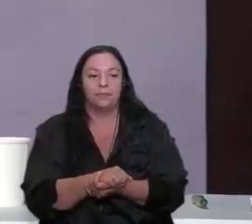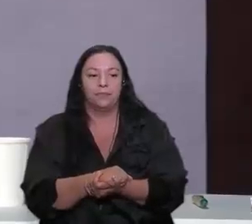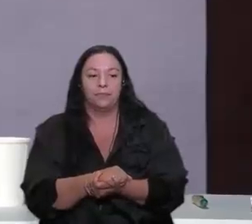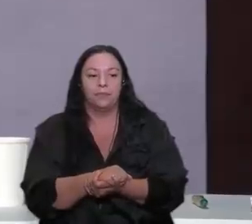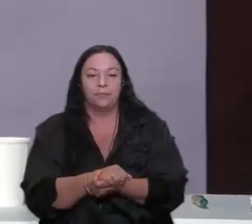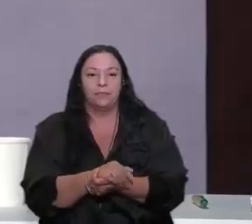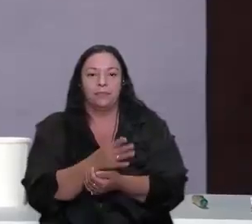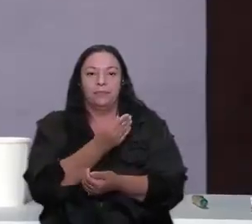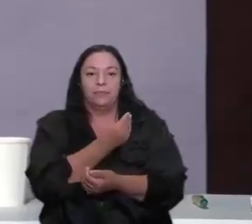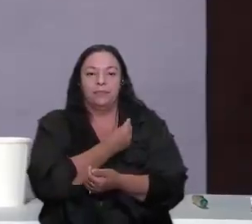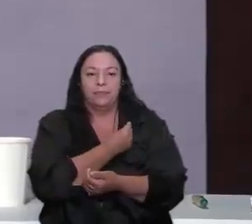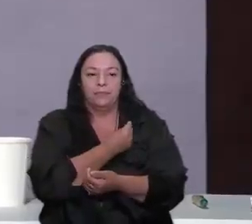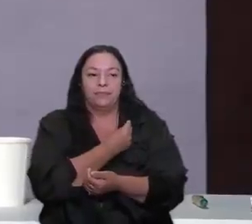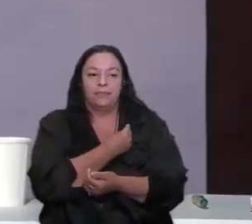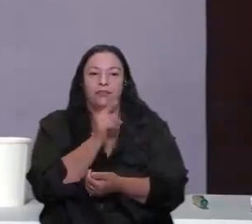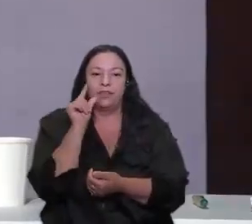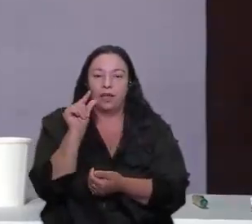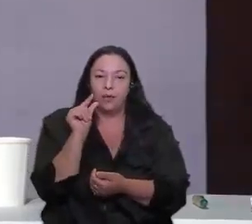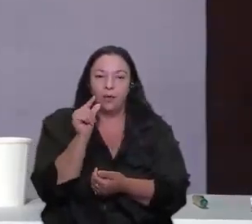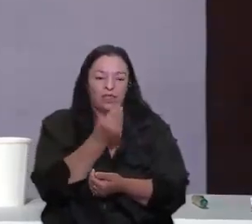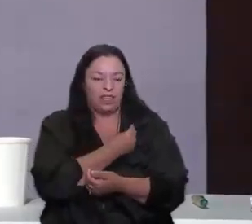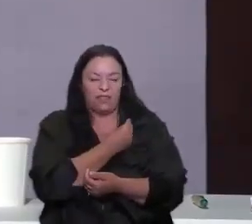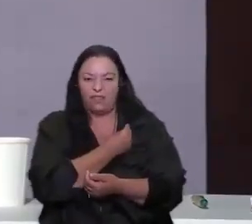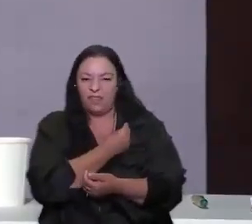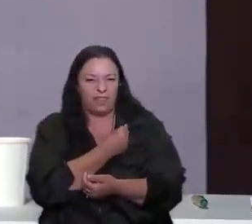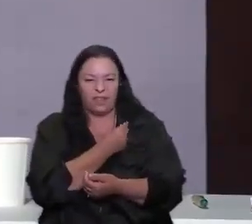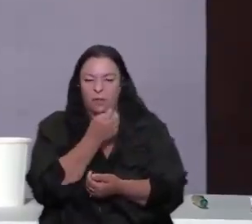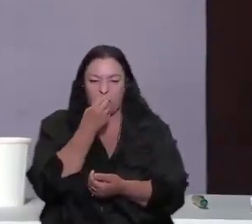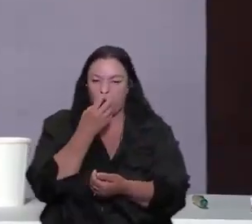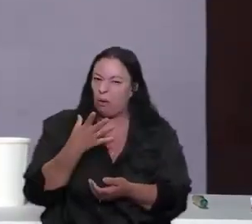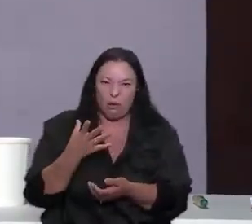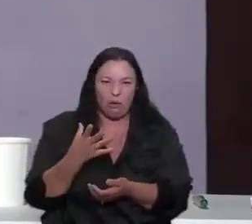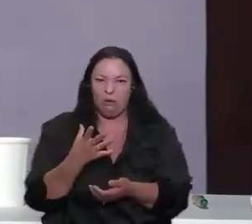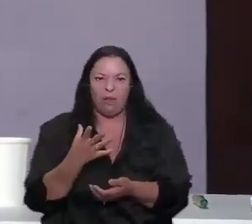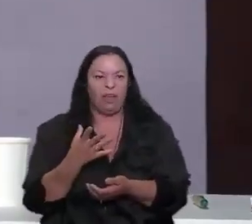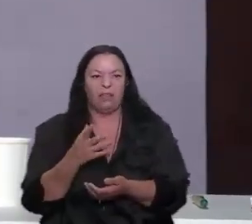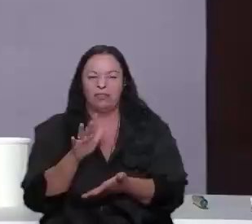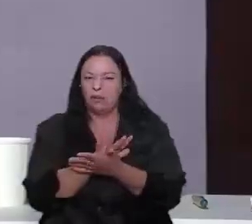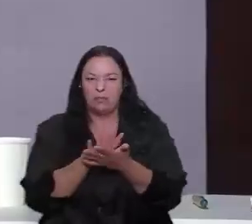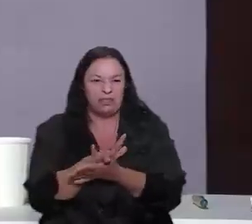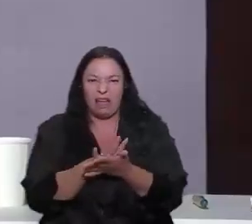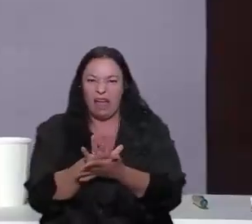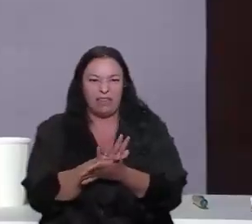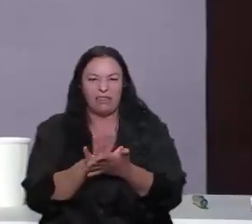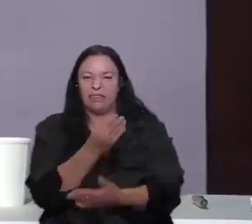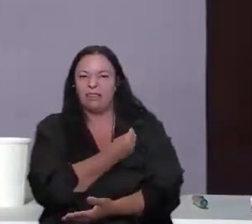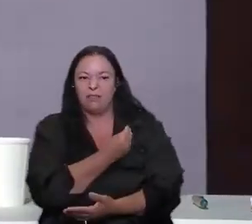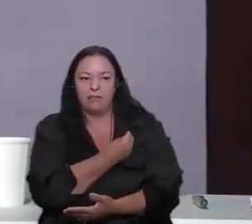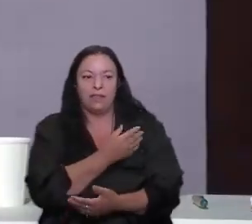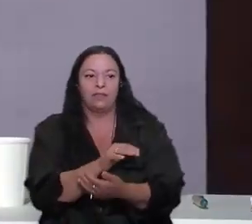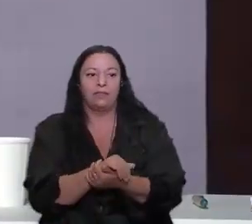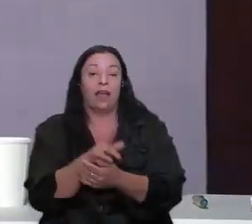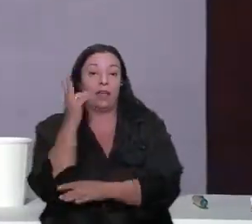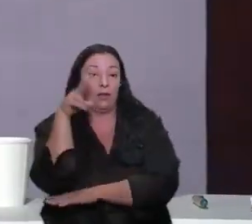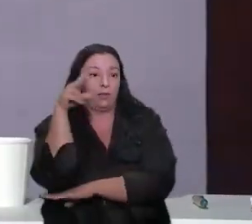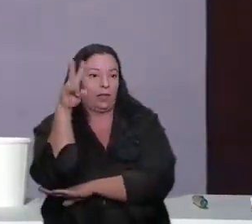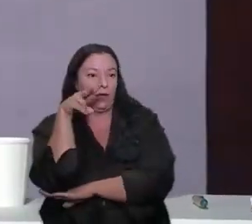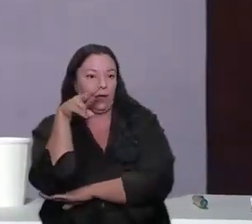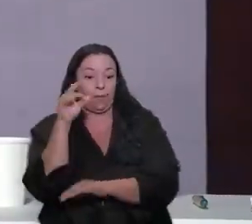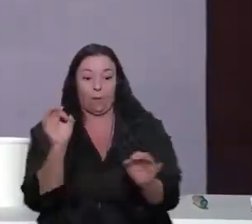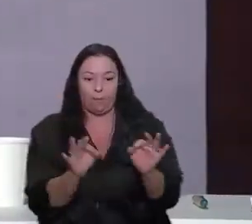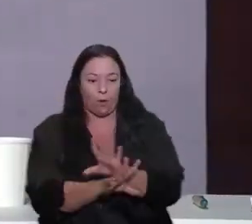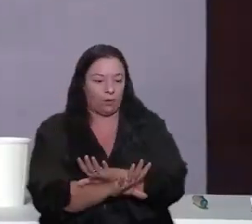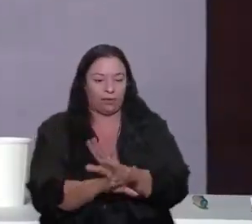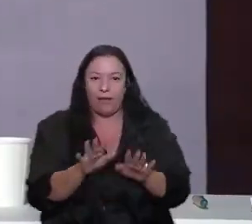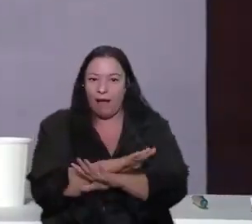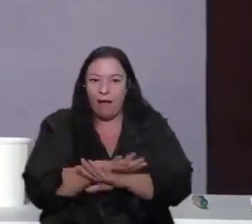a vida é curta, a vida não presta, tal, não sei o quê, nós não somos nada nessa existência. Aí a outra cobra fala, pronto, acabou meu